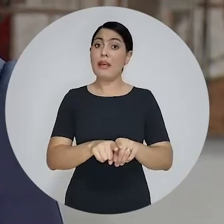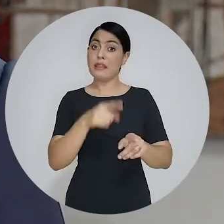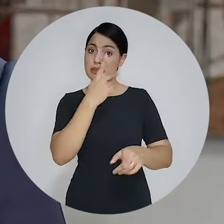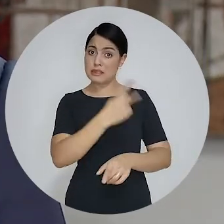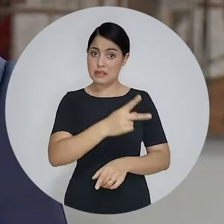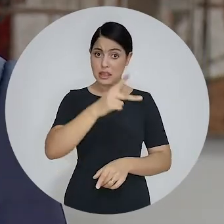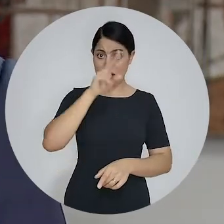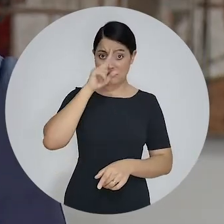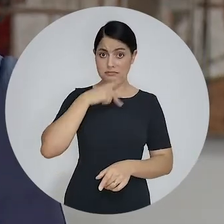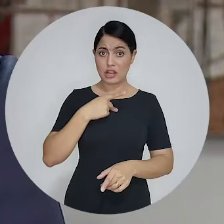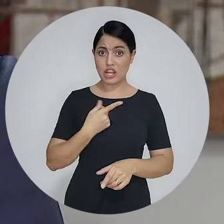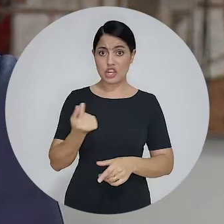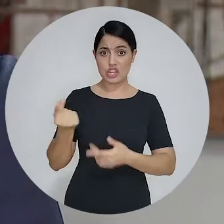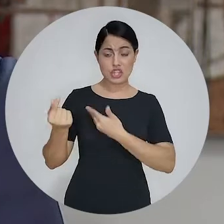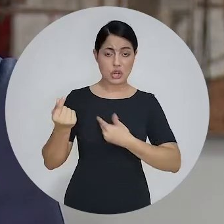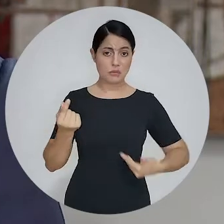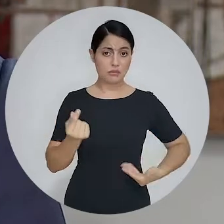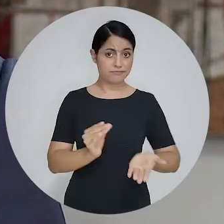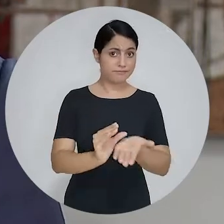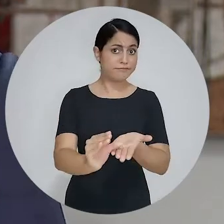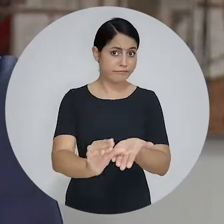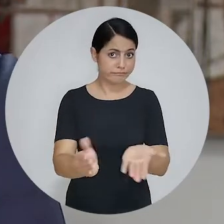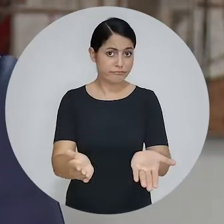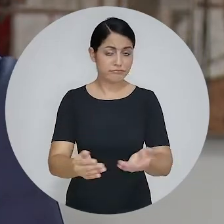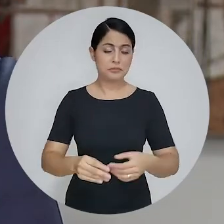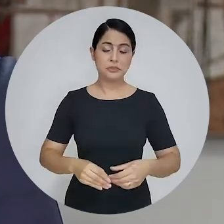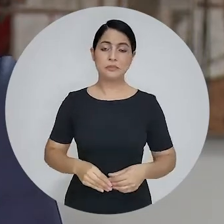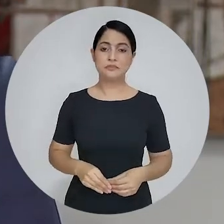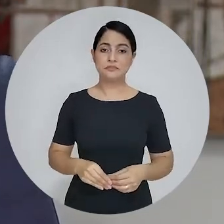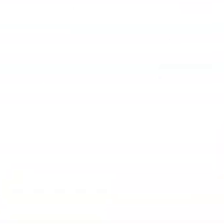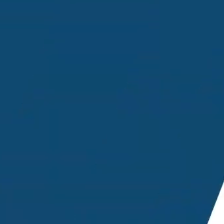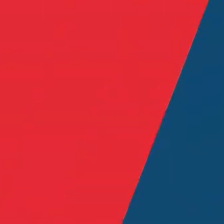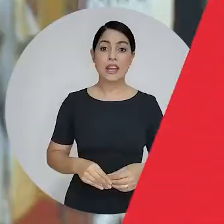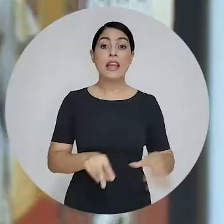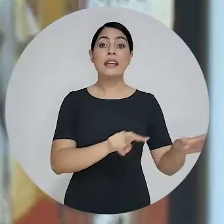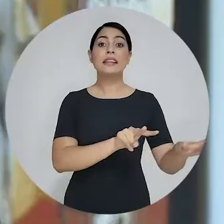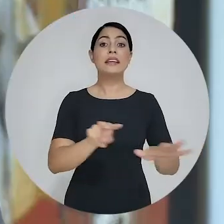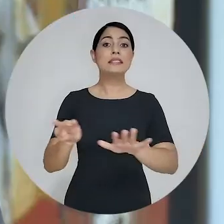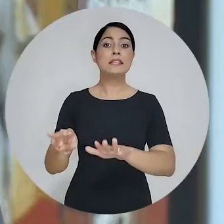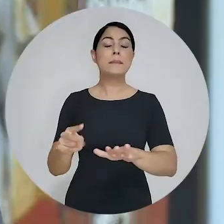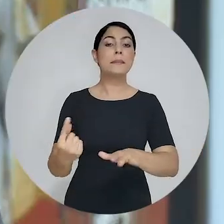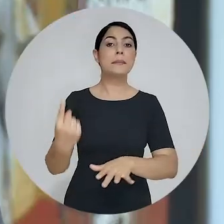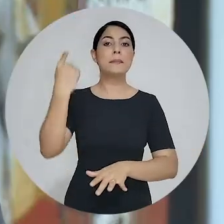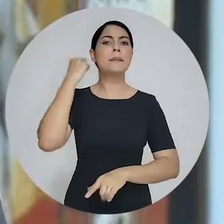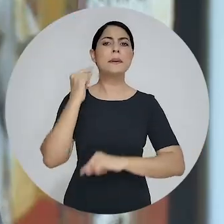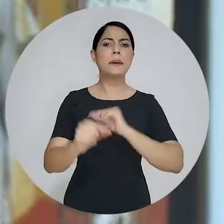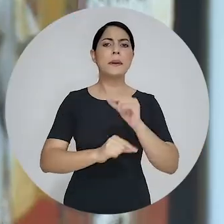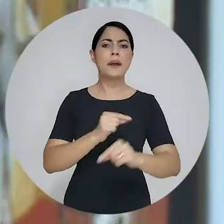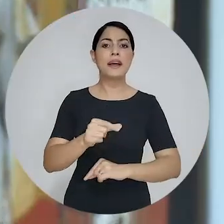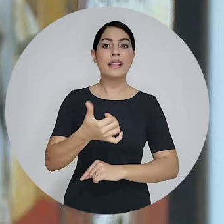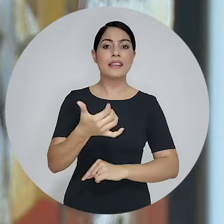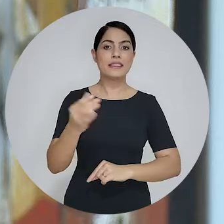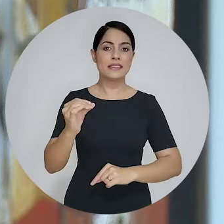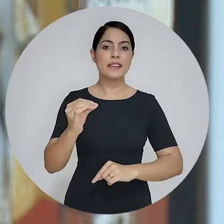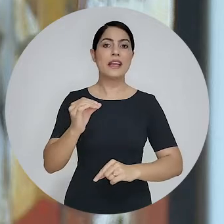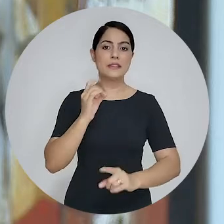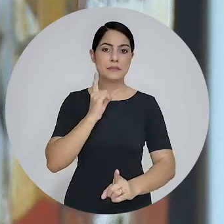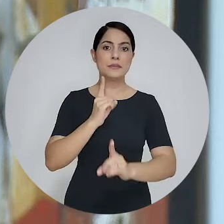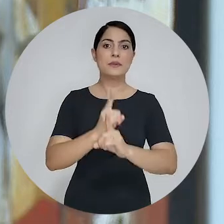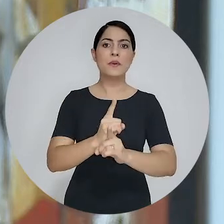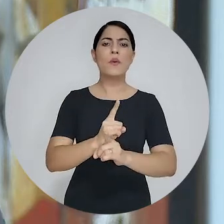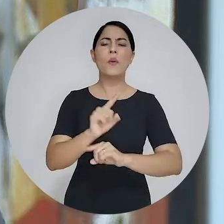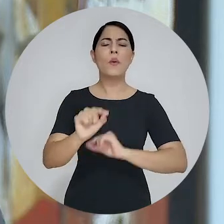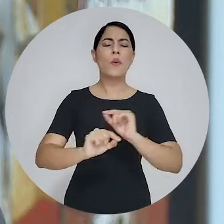nessa utilização pessoal de verbas públicas. Na última semana aconteceu o 10º Encontro Nacional